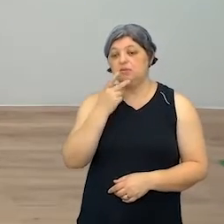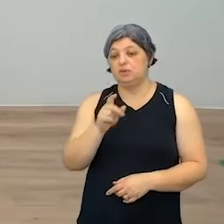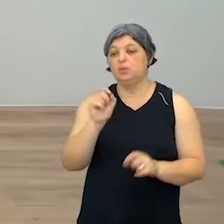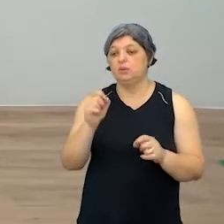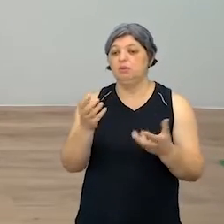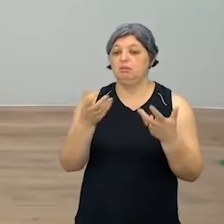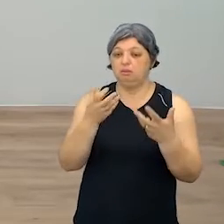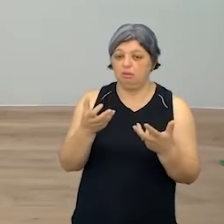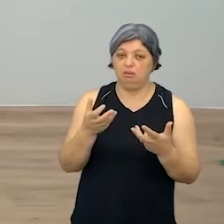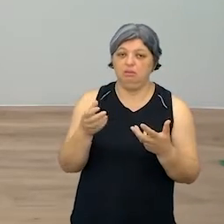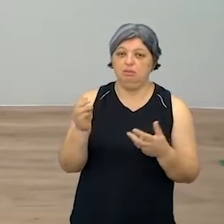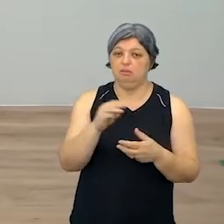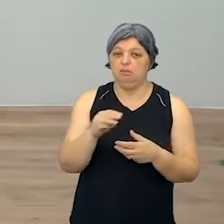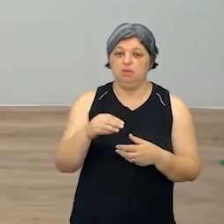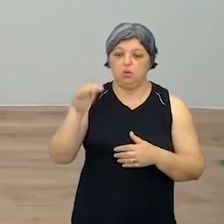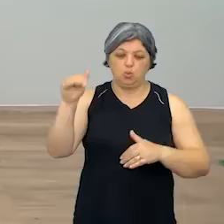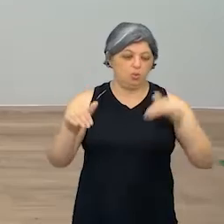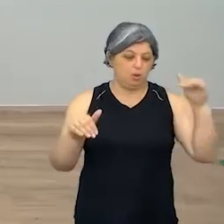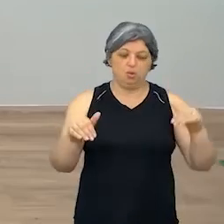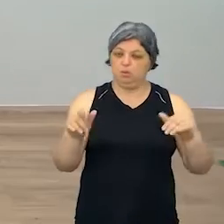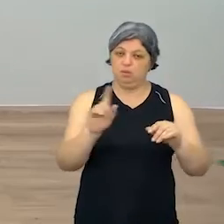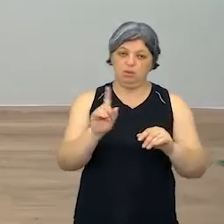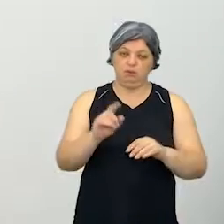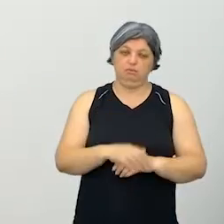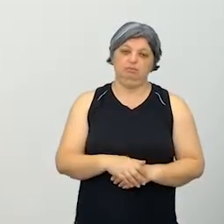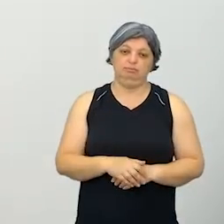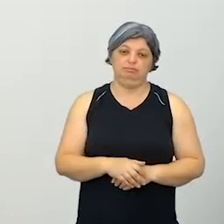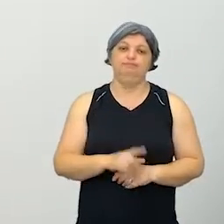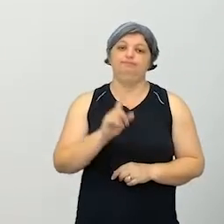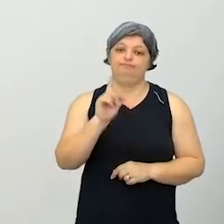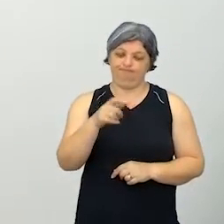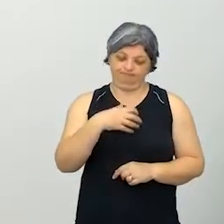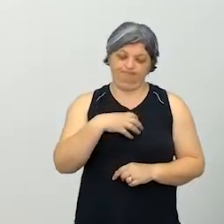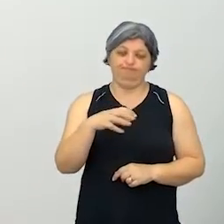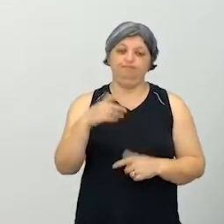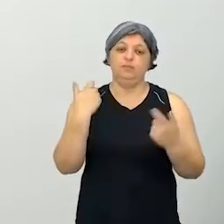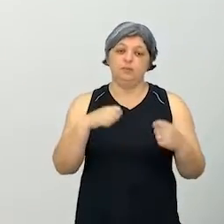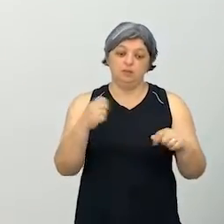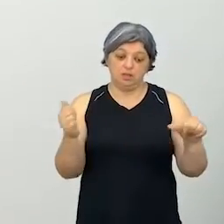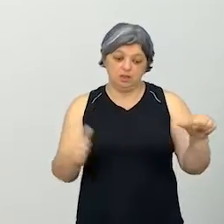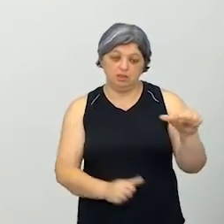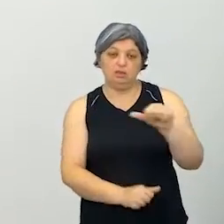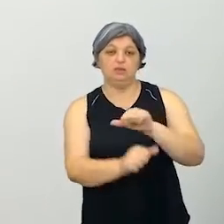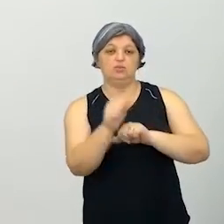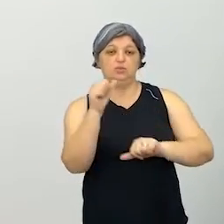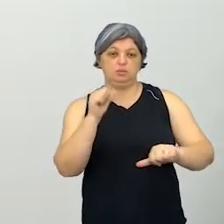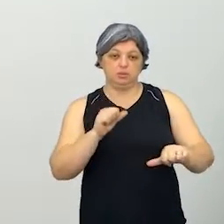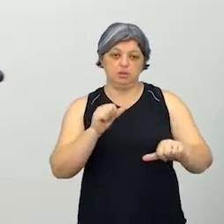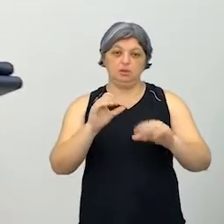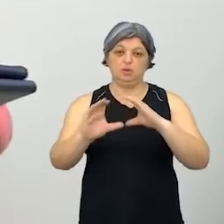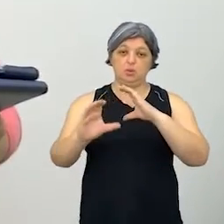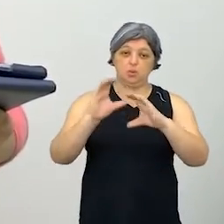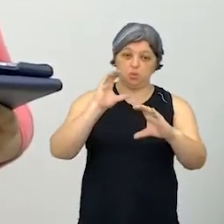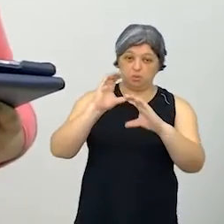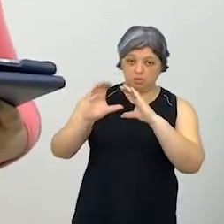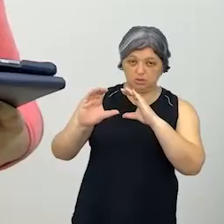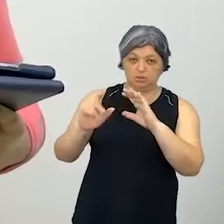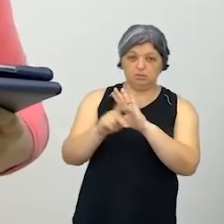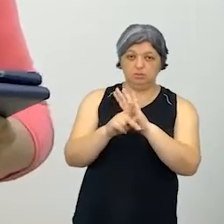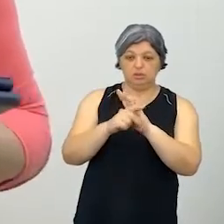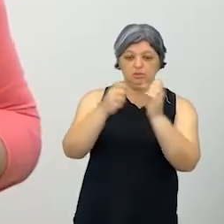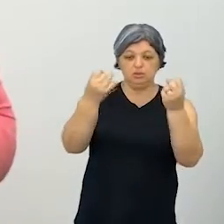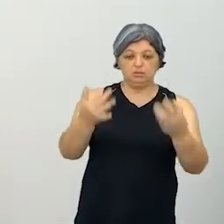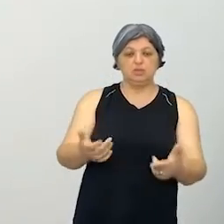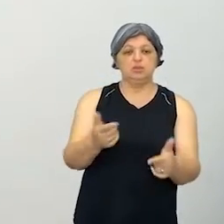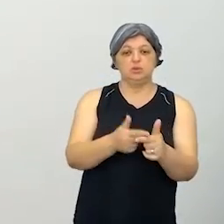momento sem culpar o outro. É isso, professora Aline, a gente precisa transformar a comunicação do problema